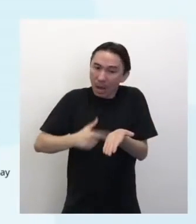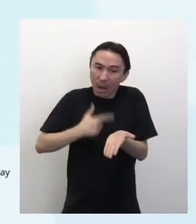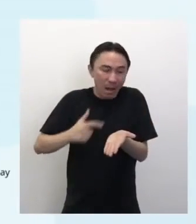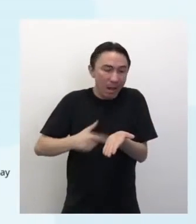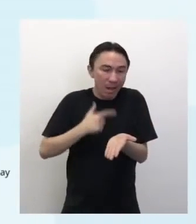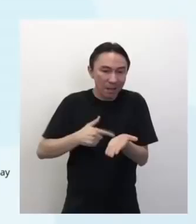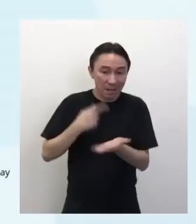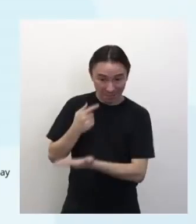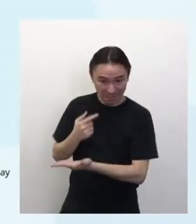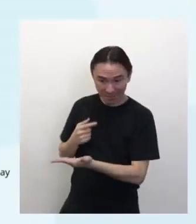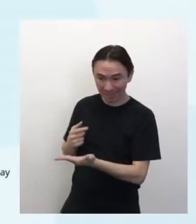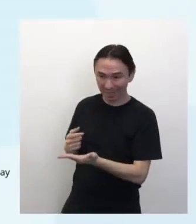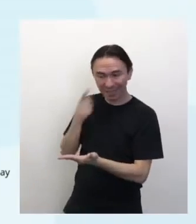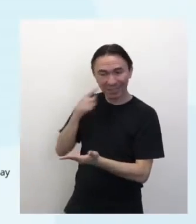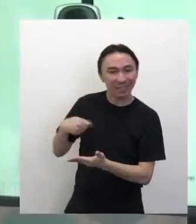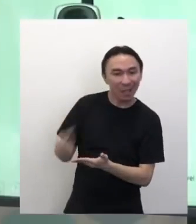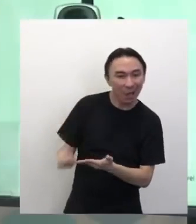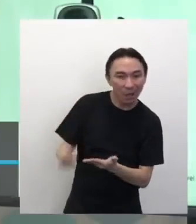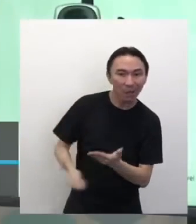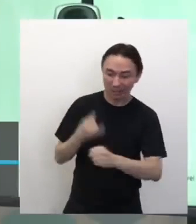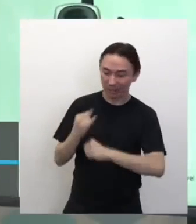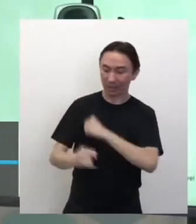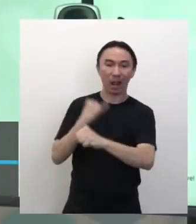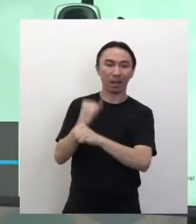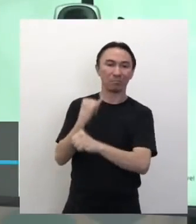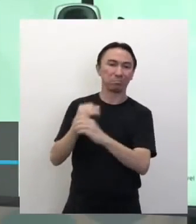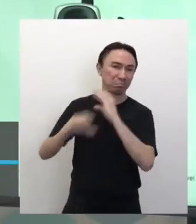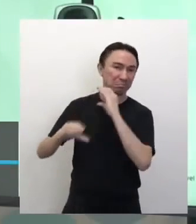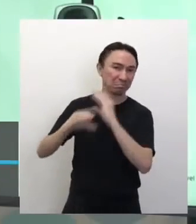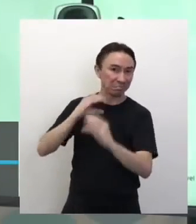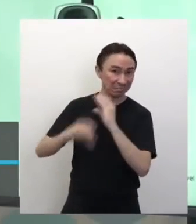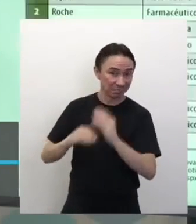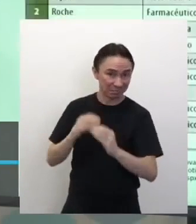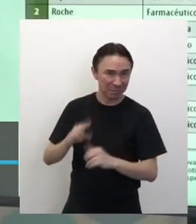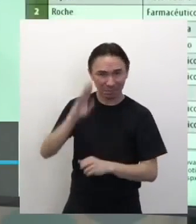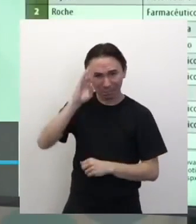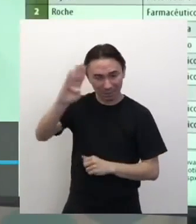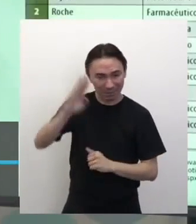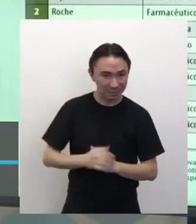da internet como meio de comunicação. Para finalizar, nós vamos ter